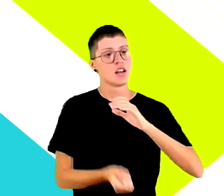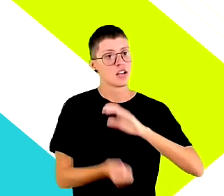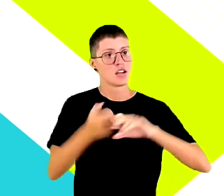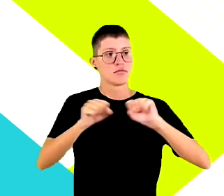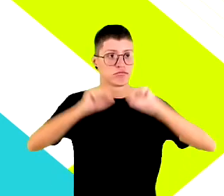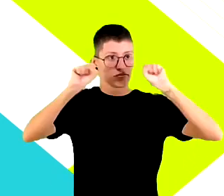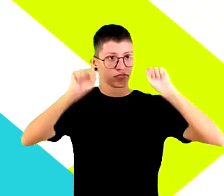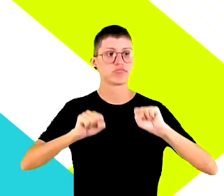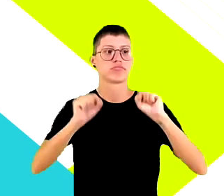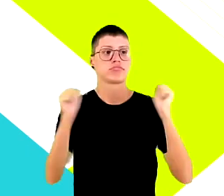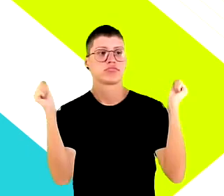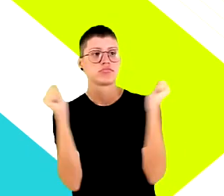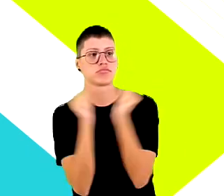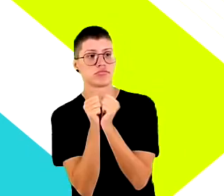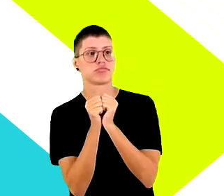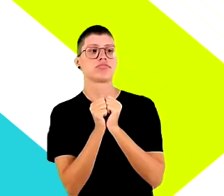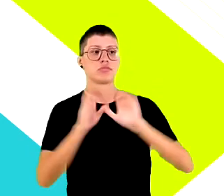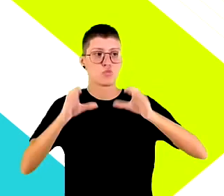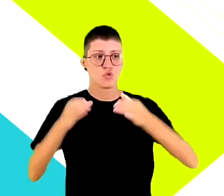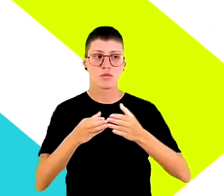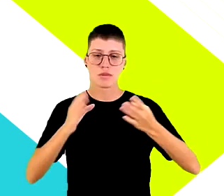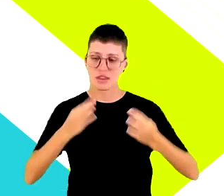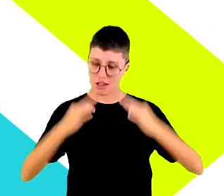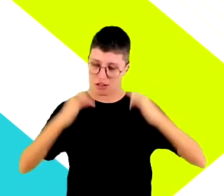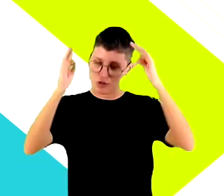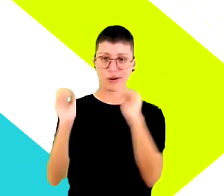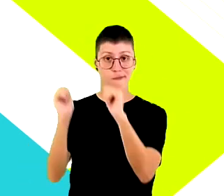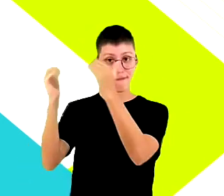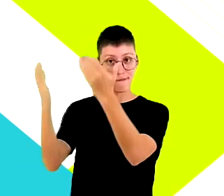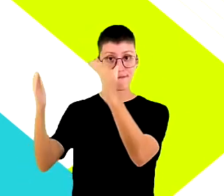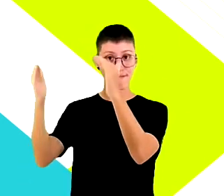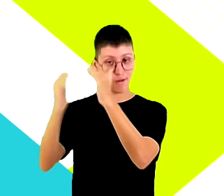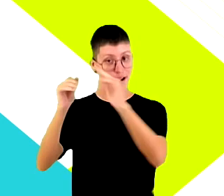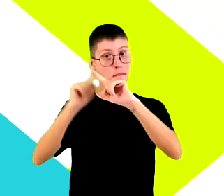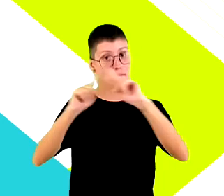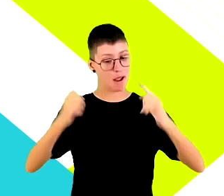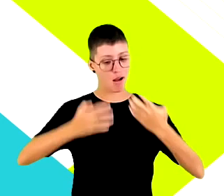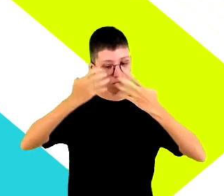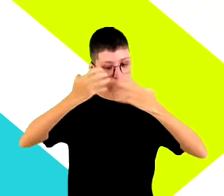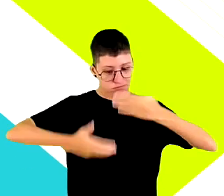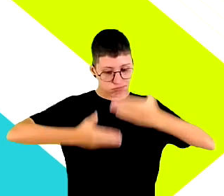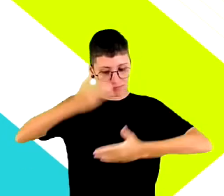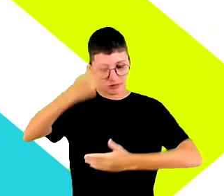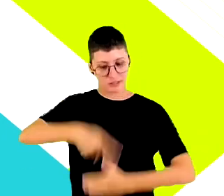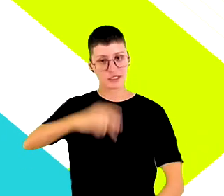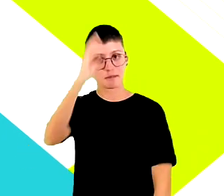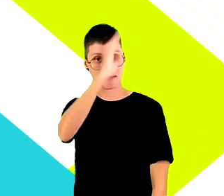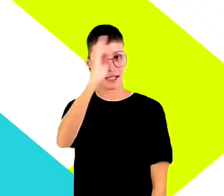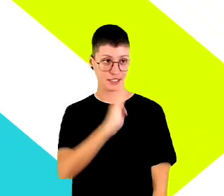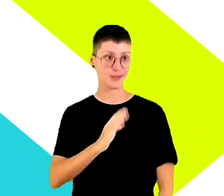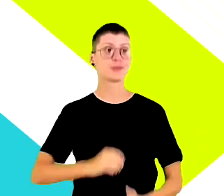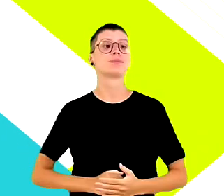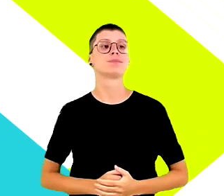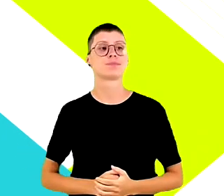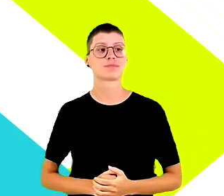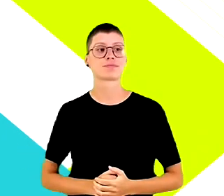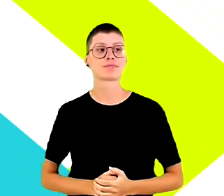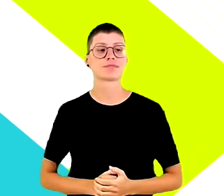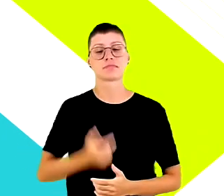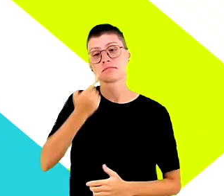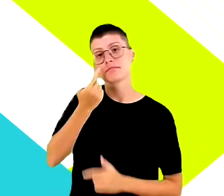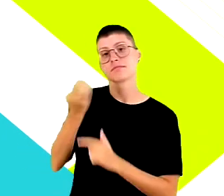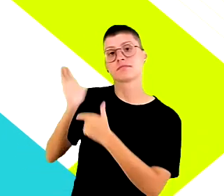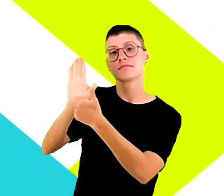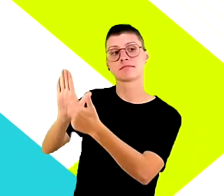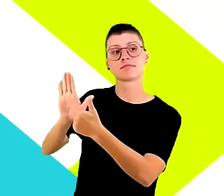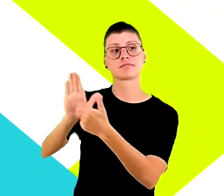do time de tecnologia que fica fora, mas todo o time operacional fica aqui no Brasil. Um pouco das pessoas